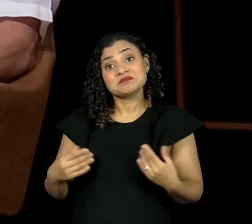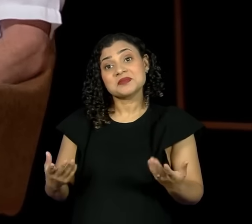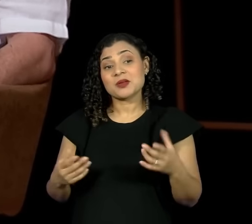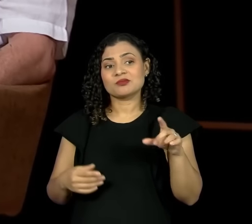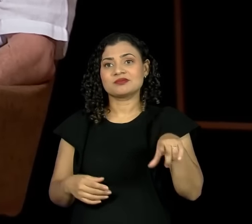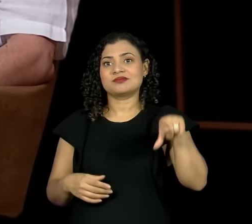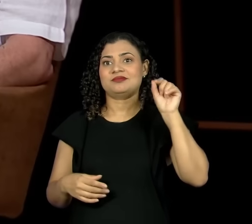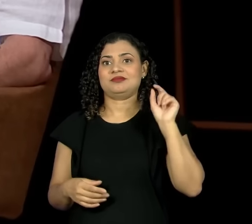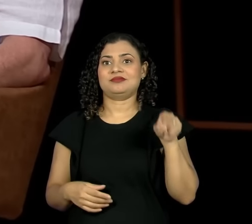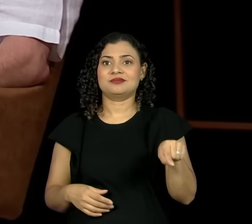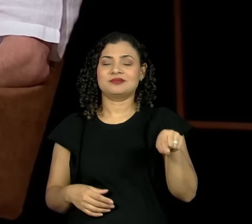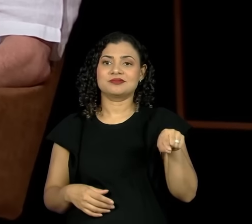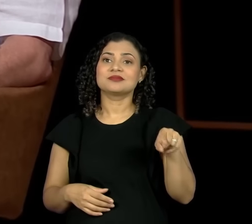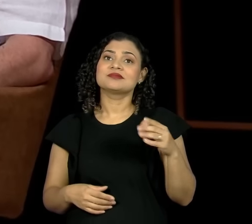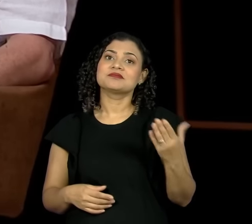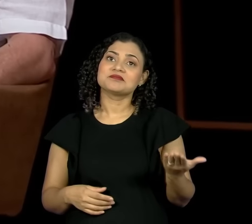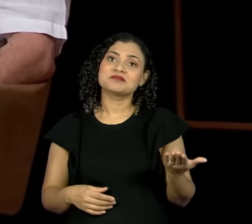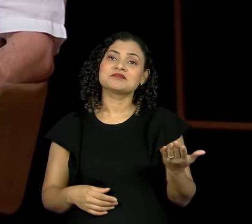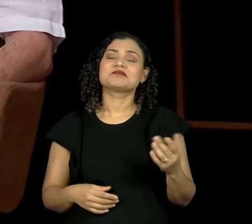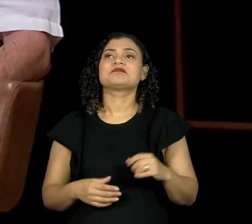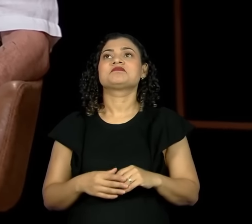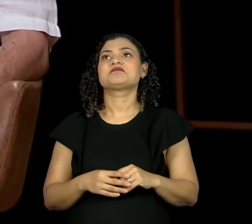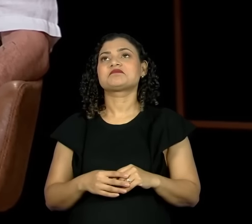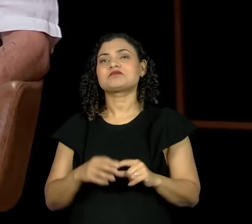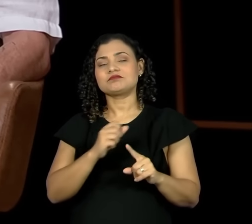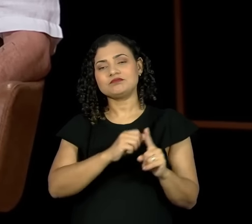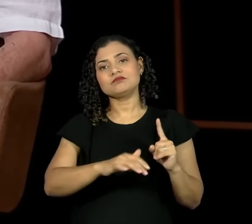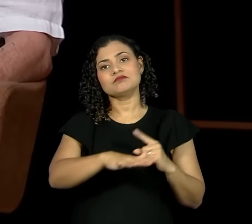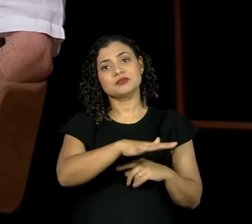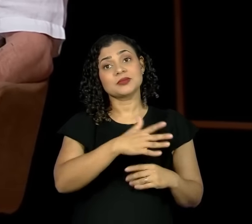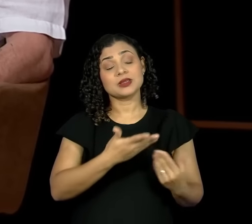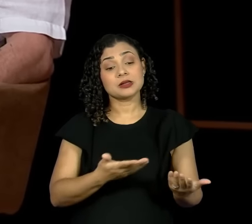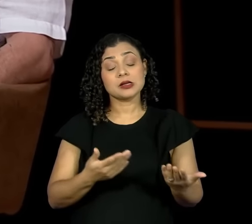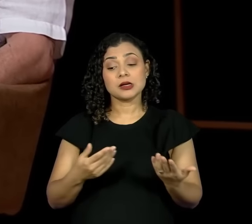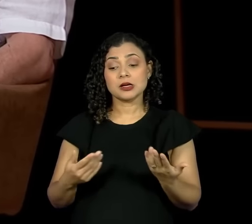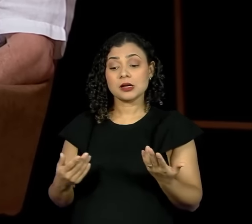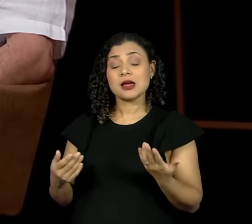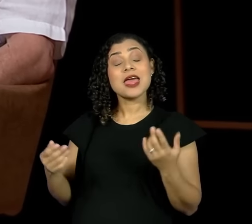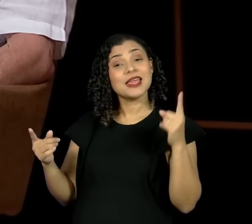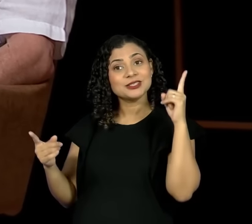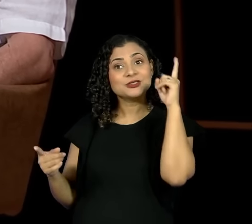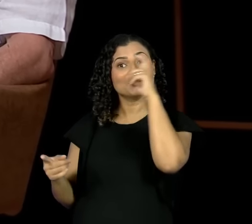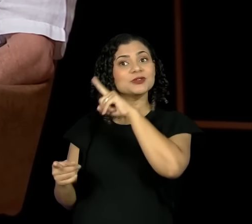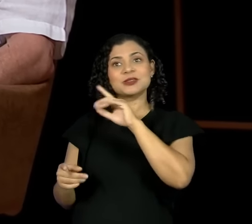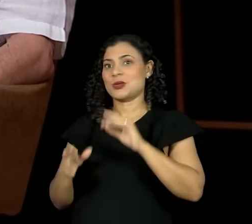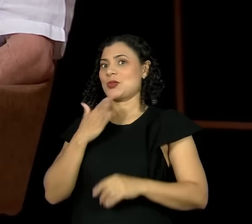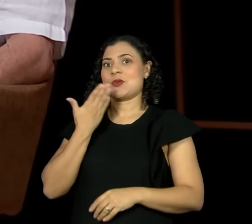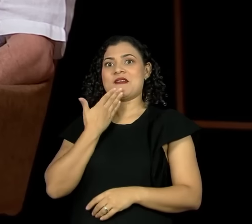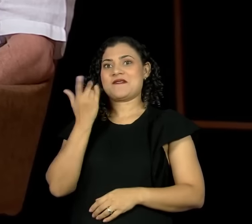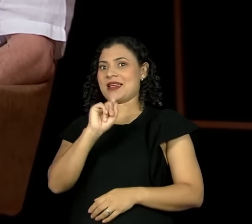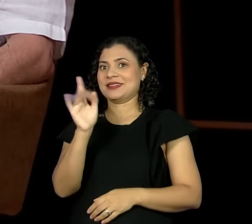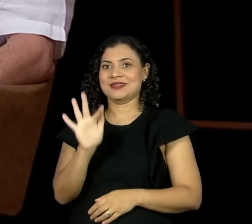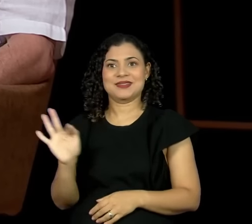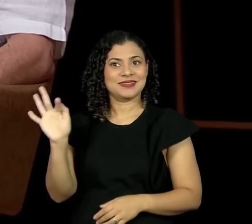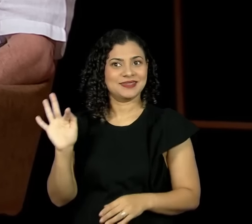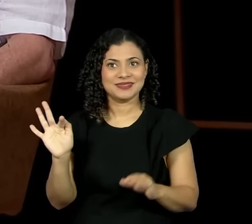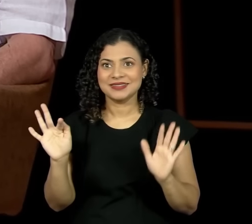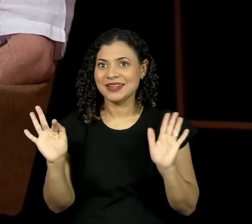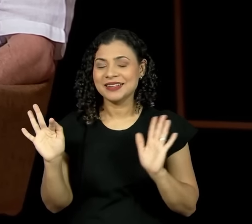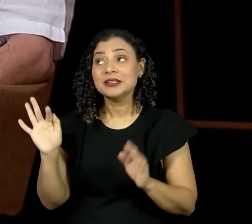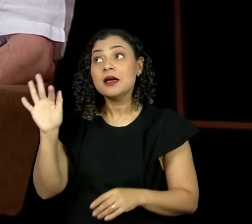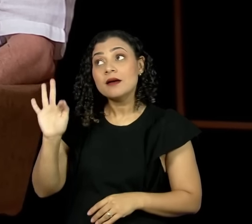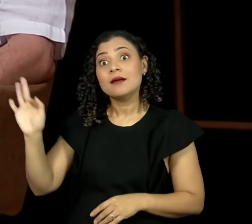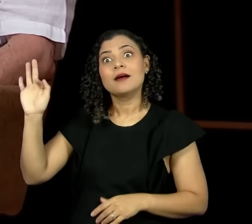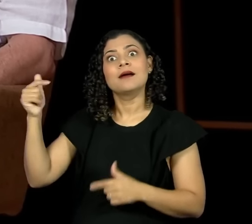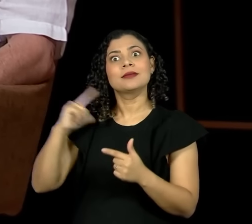eh foi por aí E é difícil eh não é fácil a faculdade porque tem uma demanda